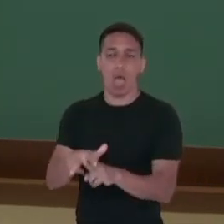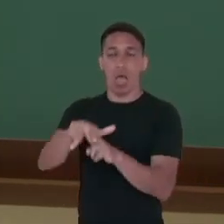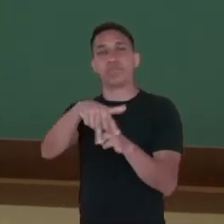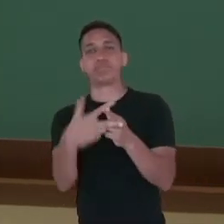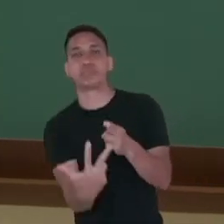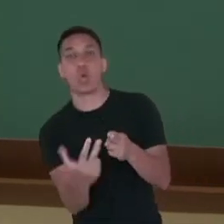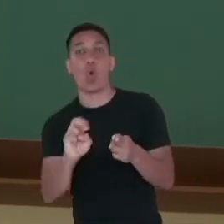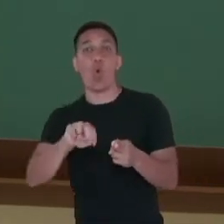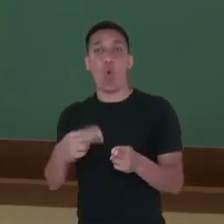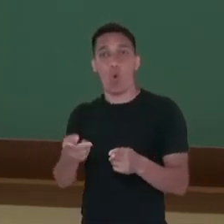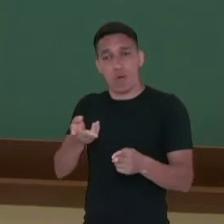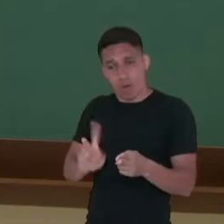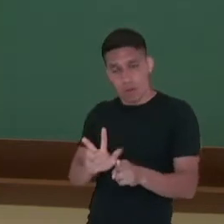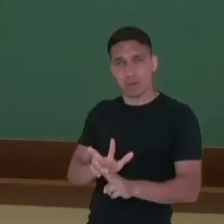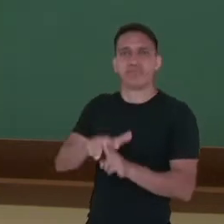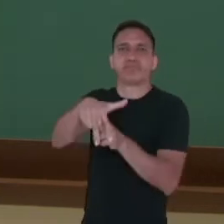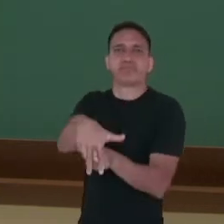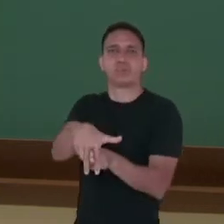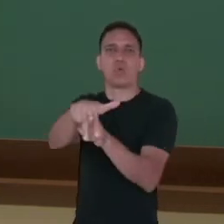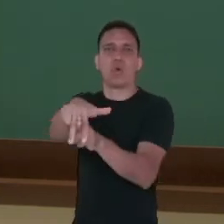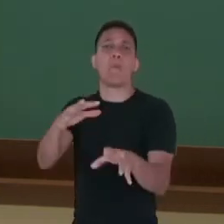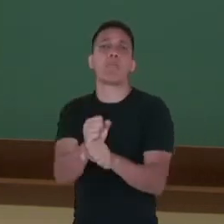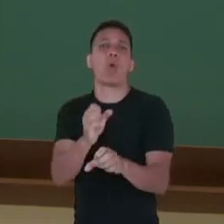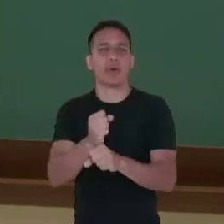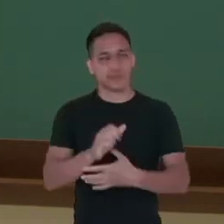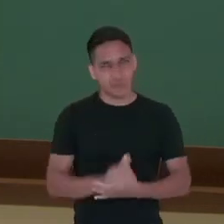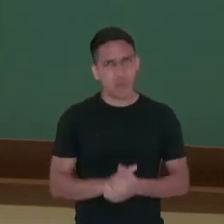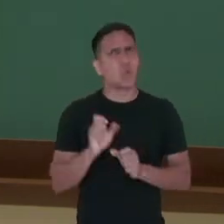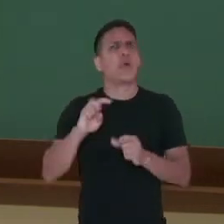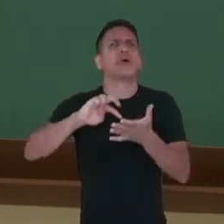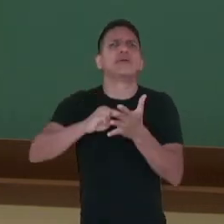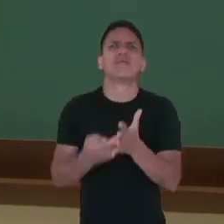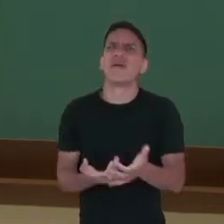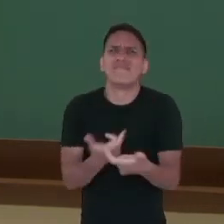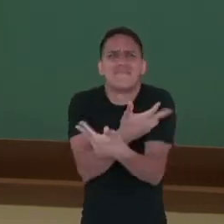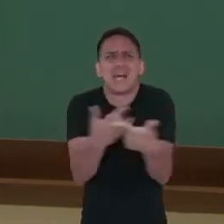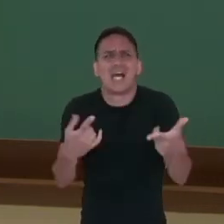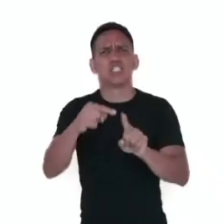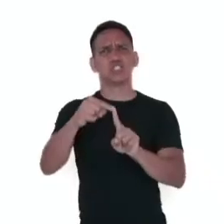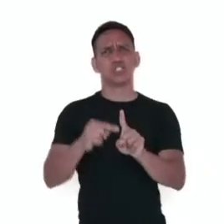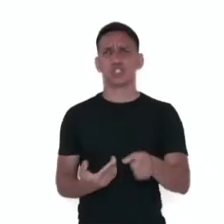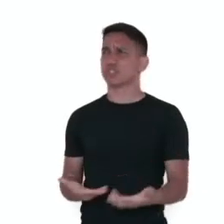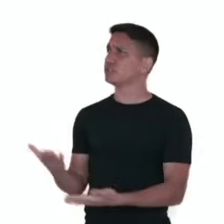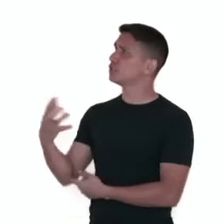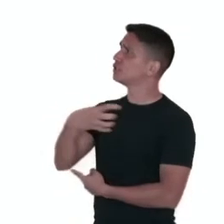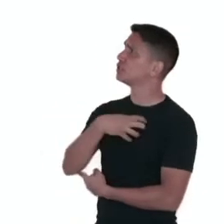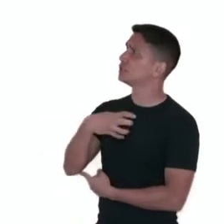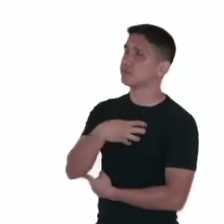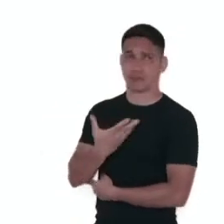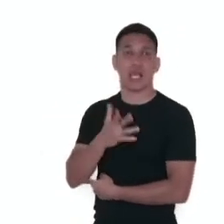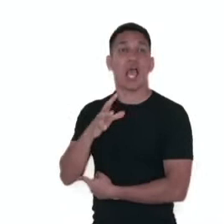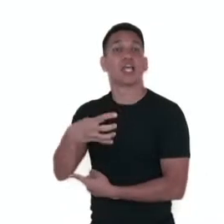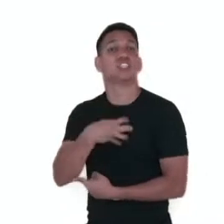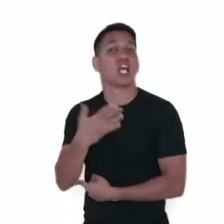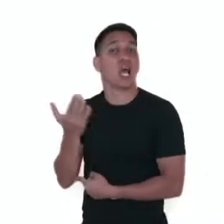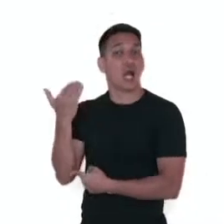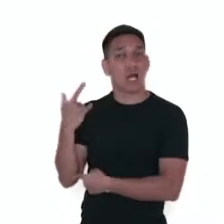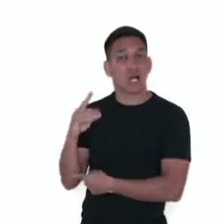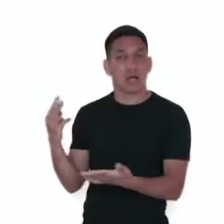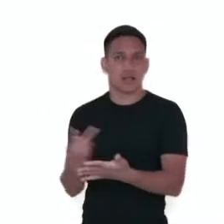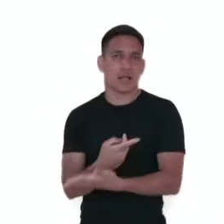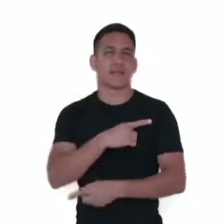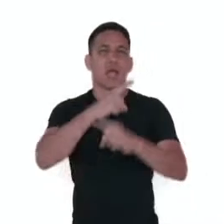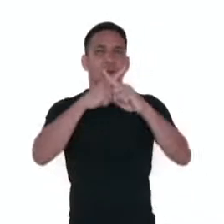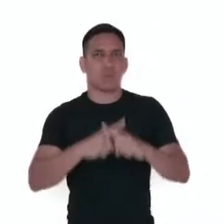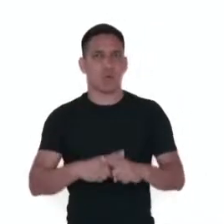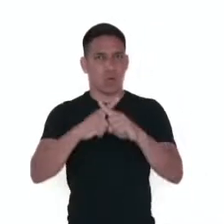permanecer no cavalo ganharia pontos. O que são esses vários tipos de modalidades aqui? Né? Era uma maneira, esses torneios